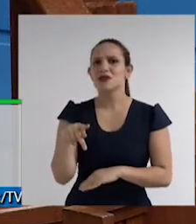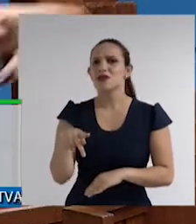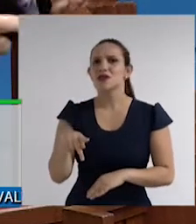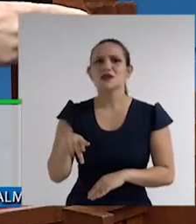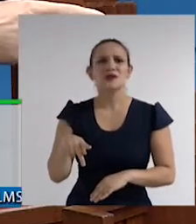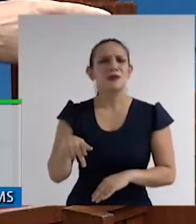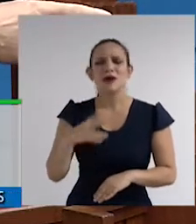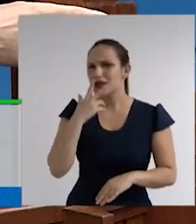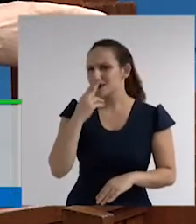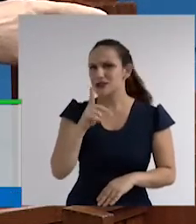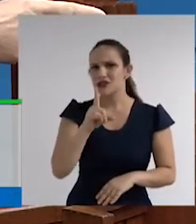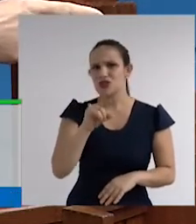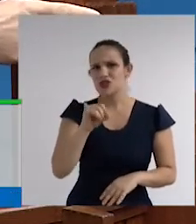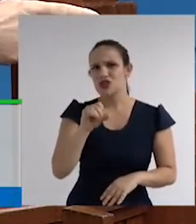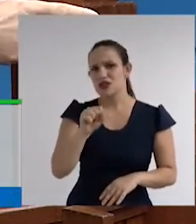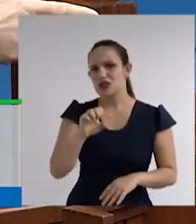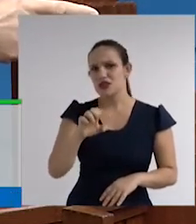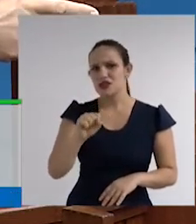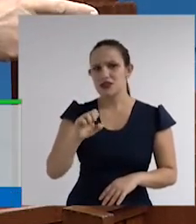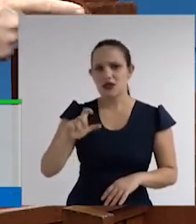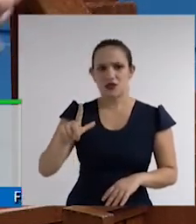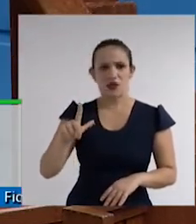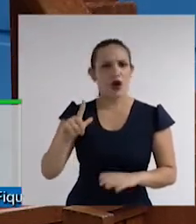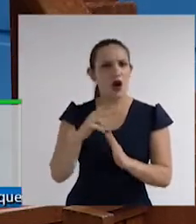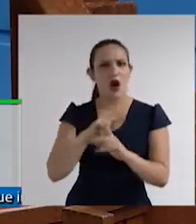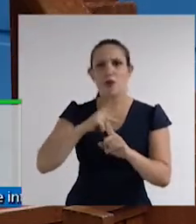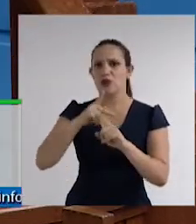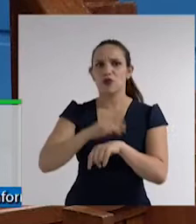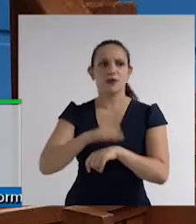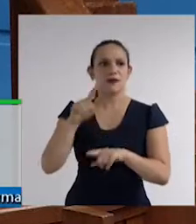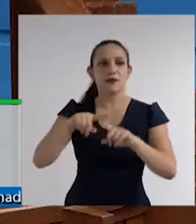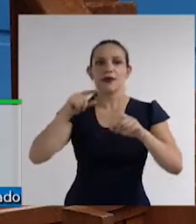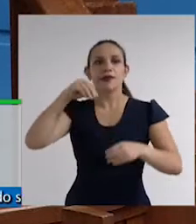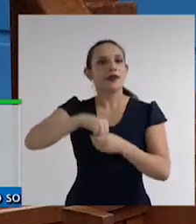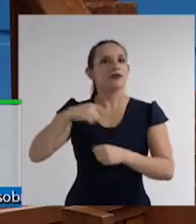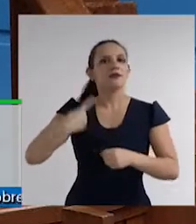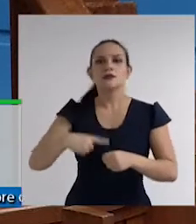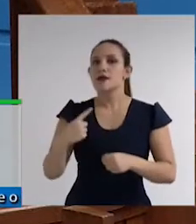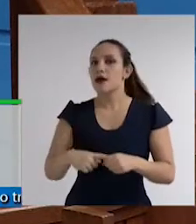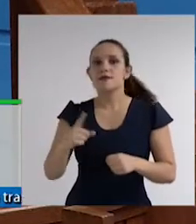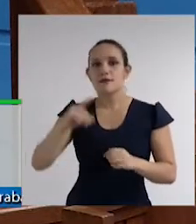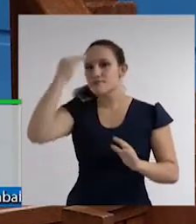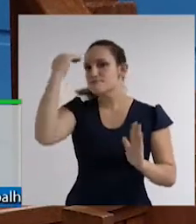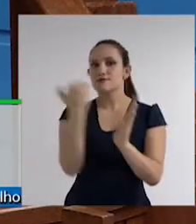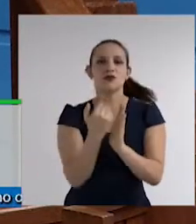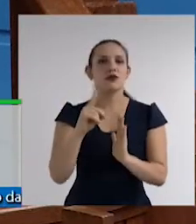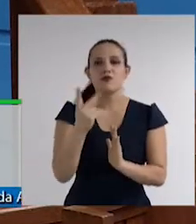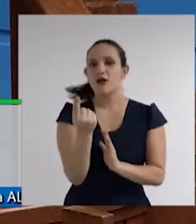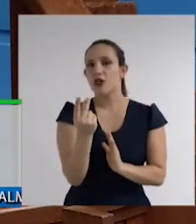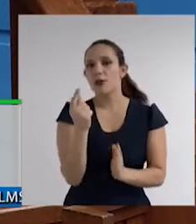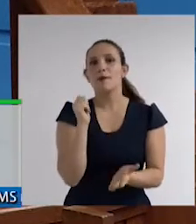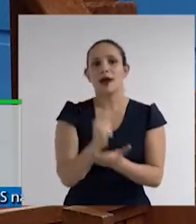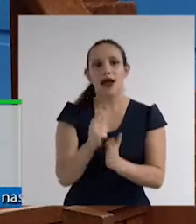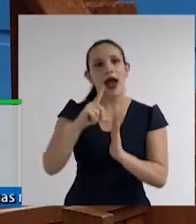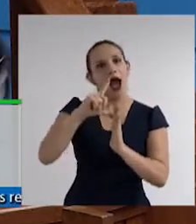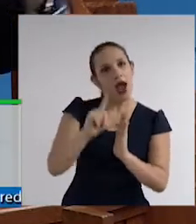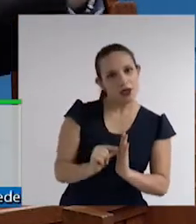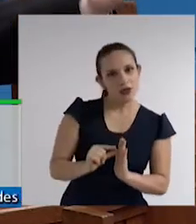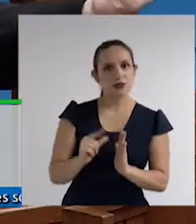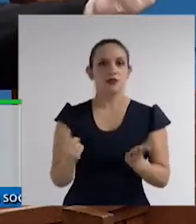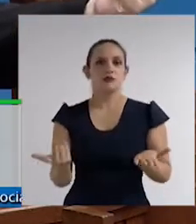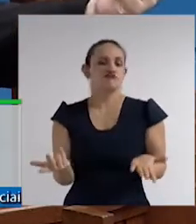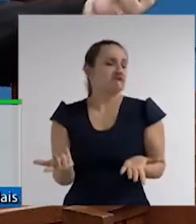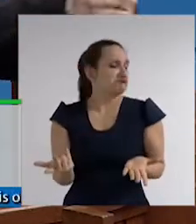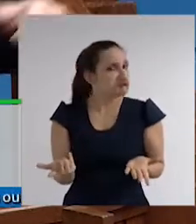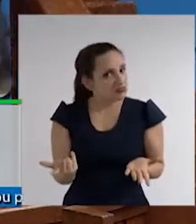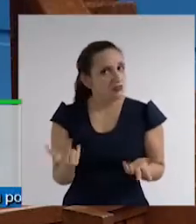diesel nas rodovias. Agora, nas cidades não foi obedecida a diminuição. Então, foi